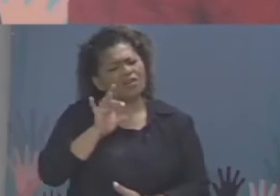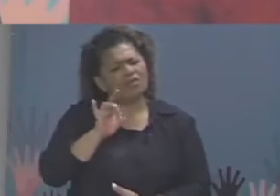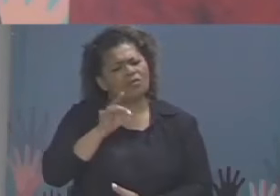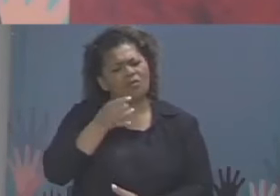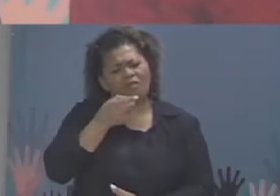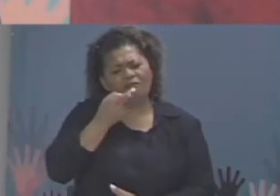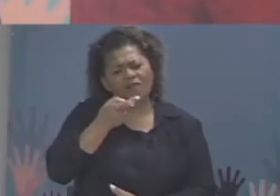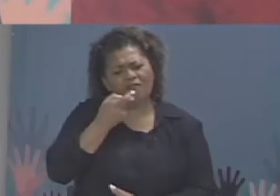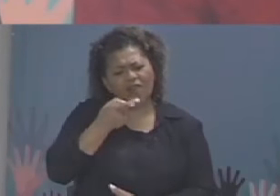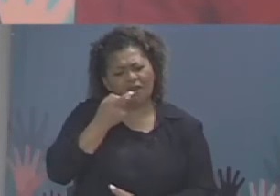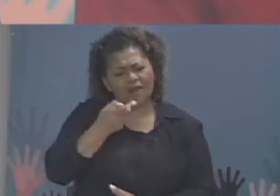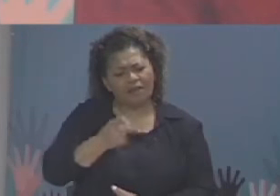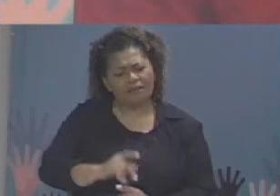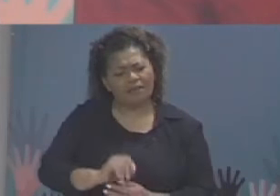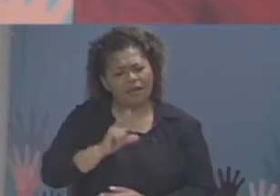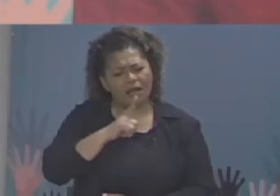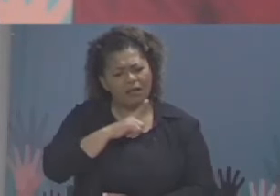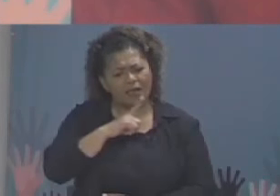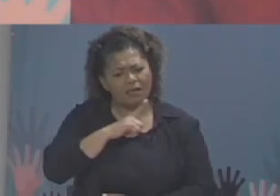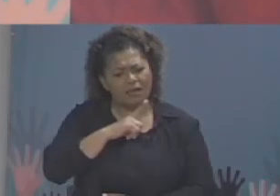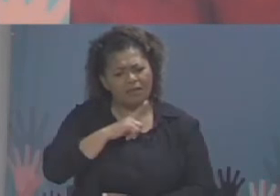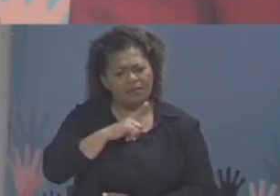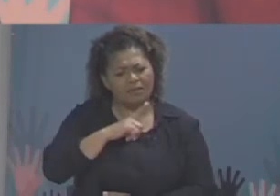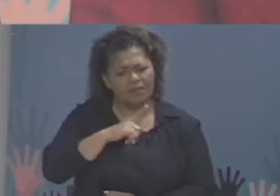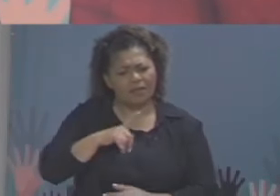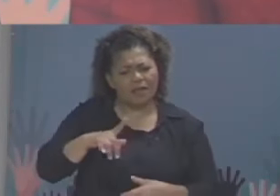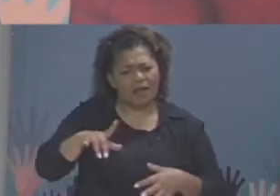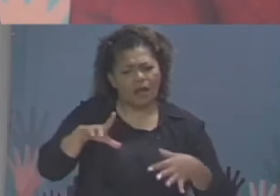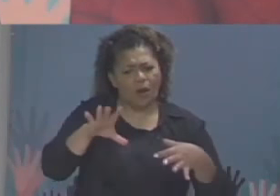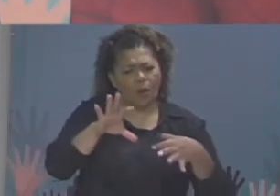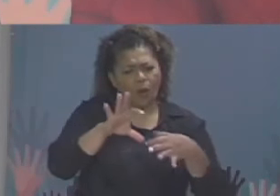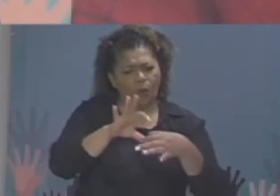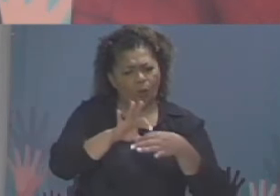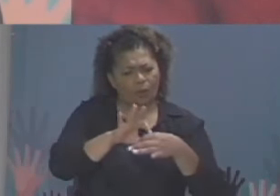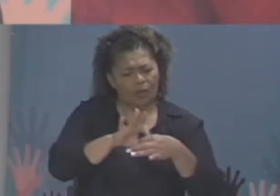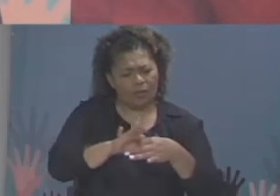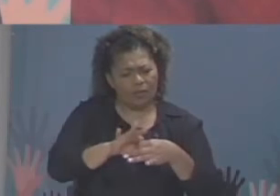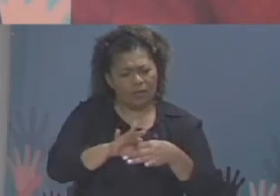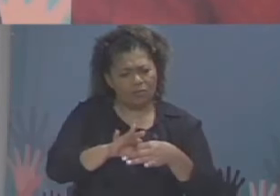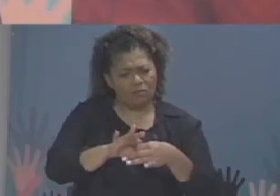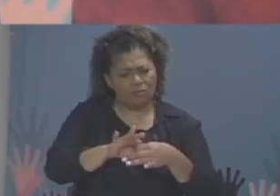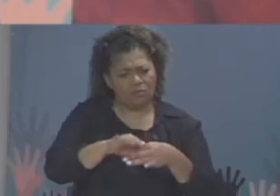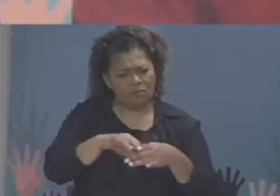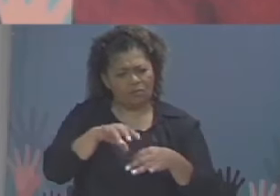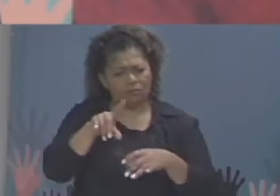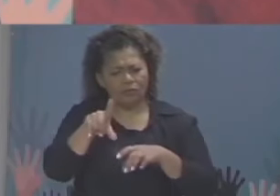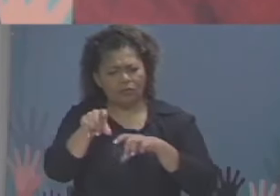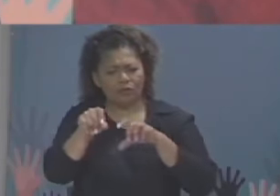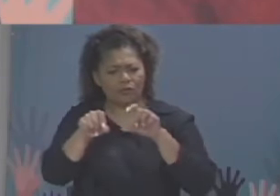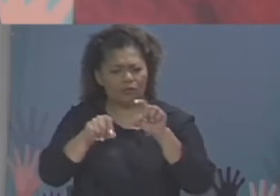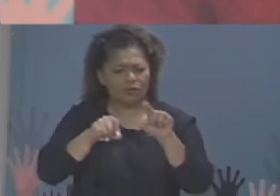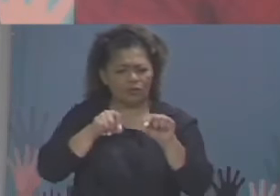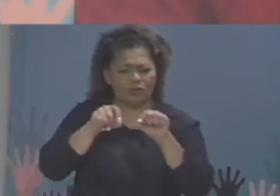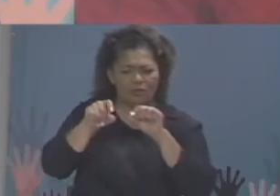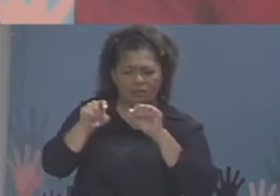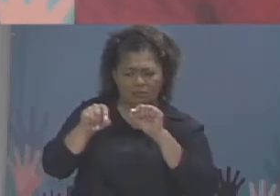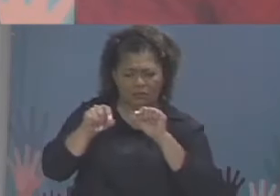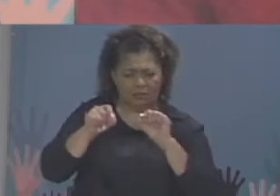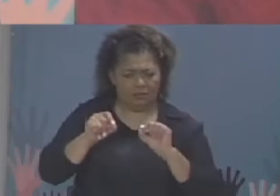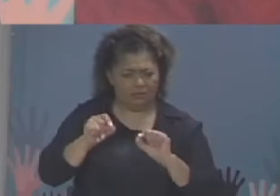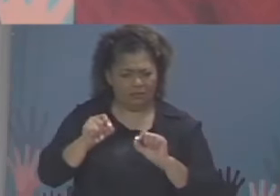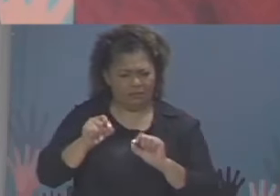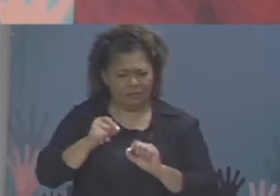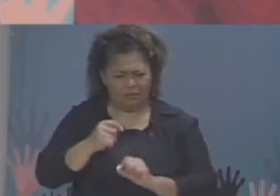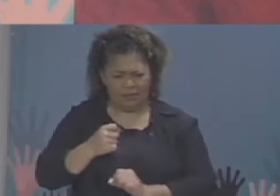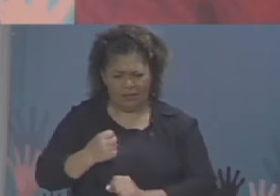vínculo celitista. A pergunta é, se não acham grave e de uma maneira extremamente